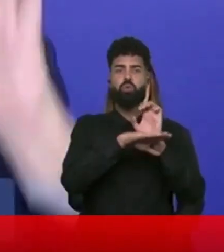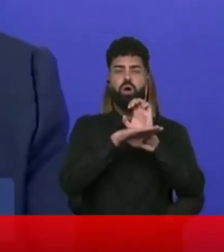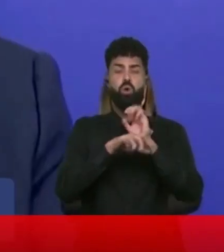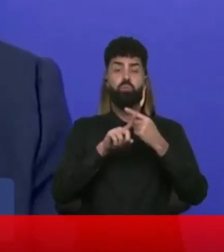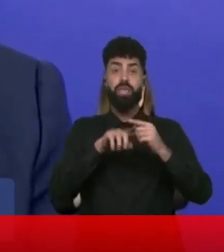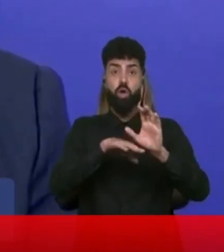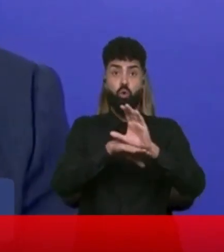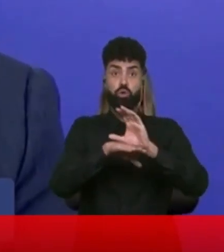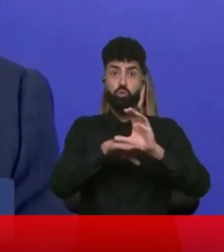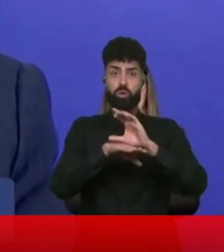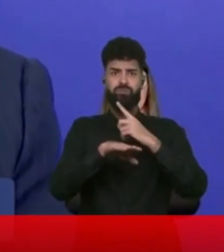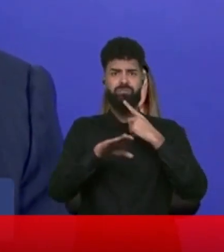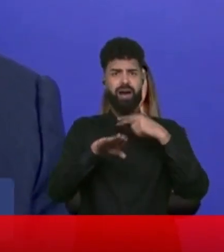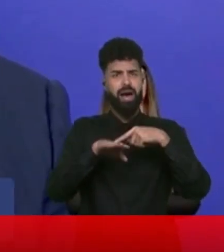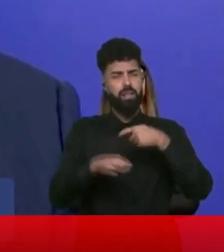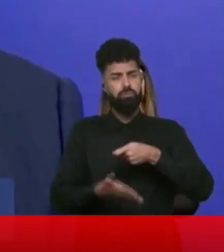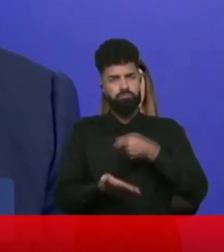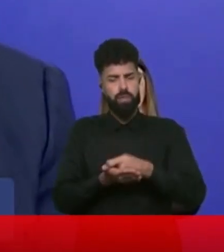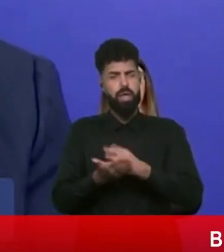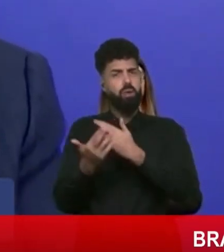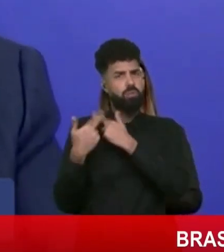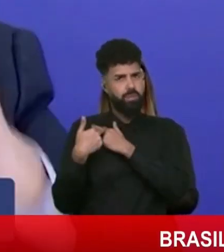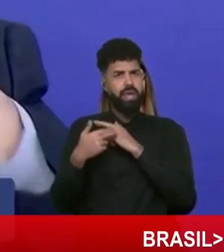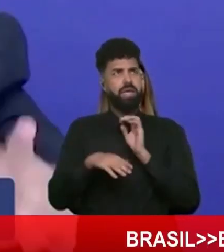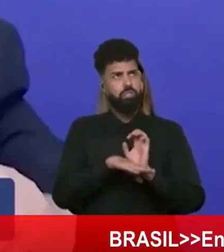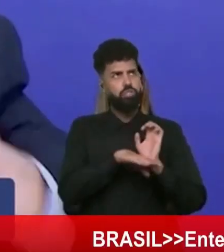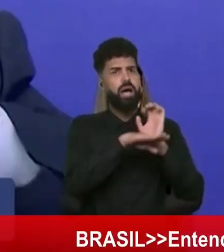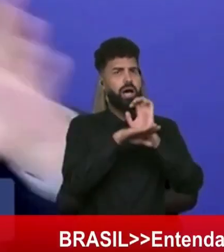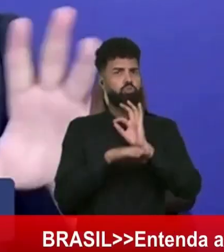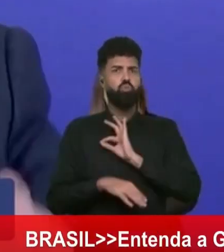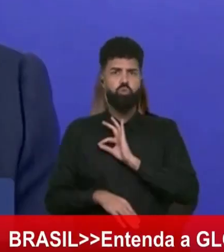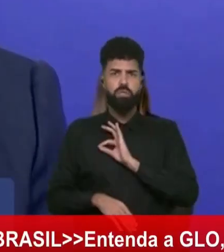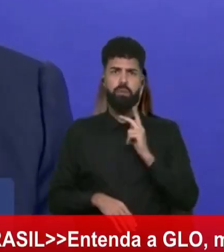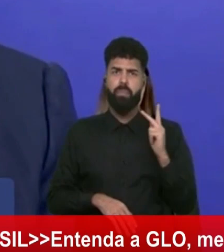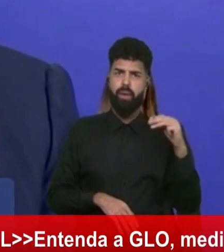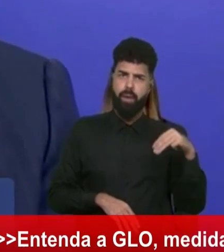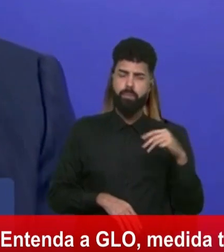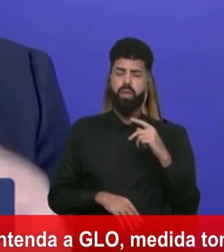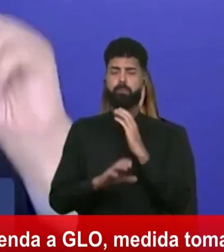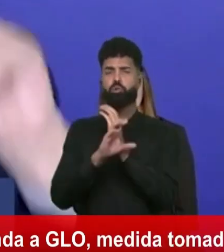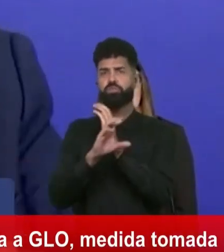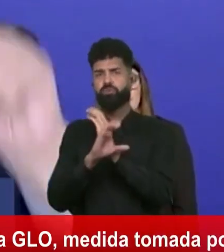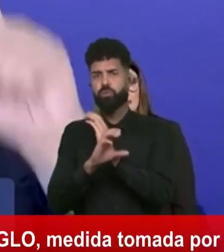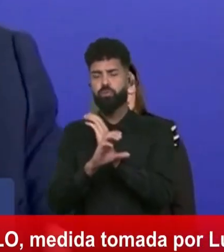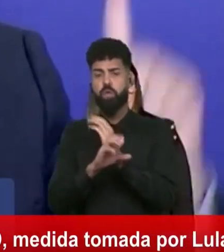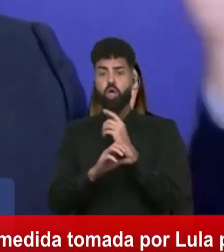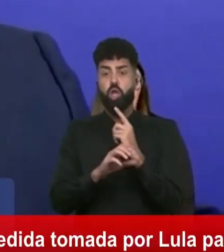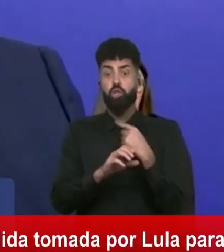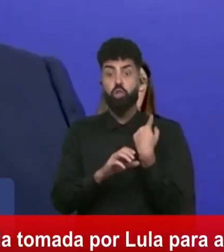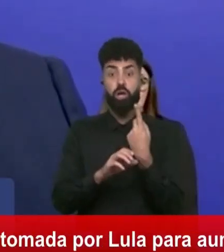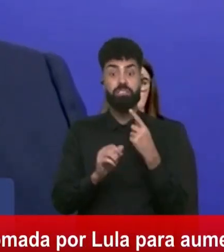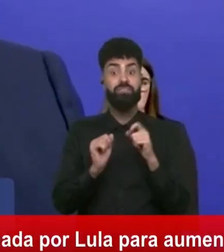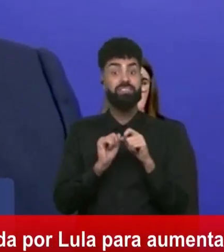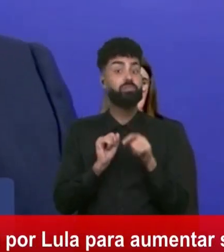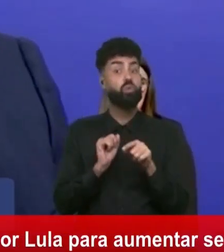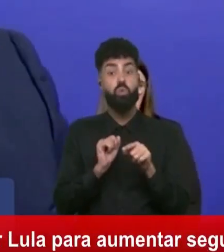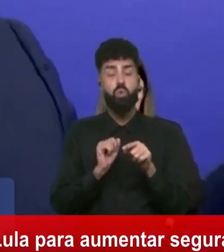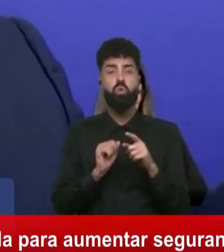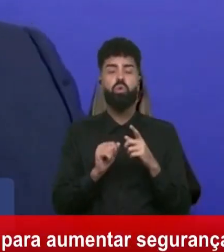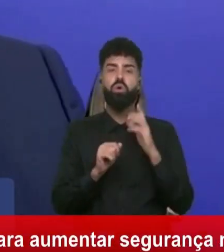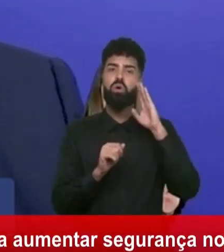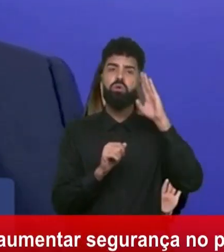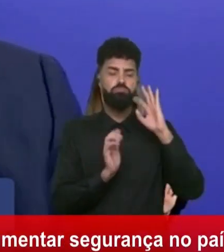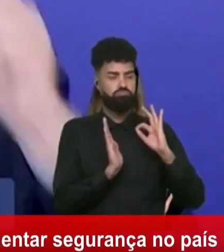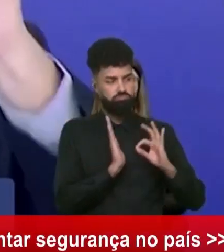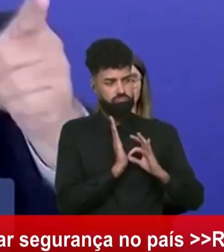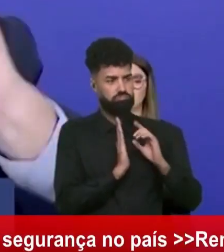Constituição fixa a atribuição dos estados, da Polícia Militar, da Polícia Civil. O que nós estamos fazendo, fizemos